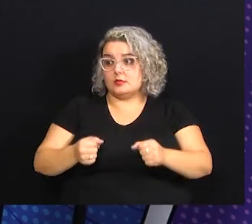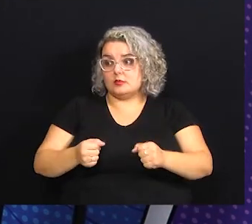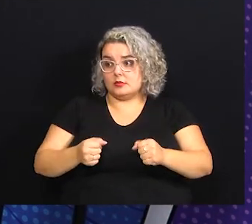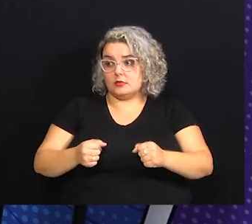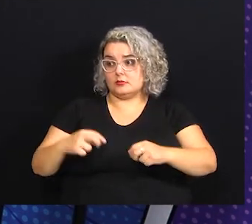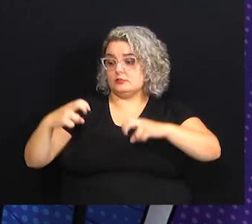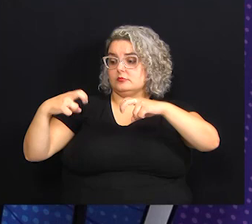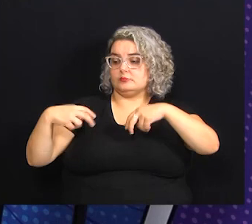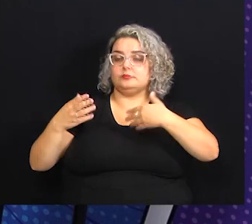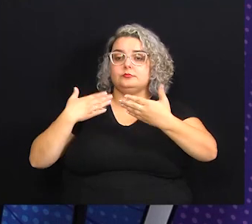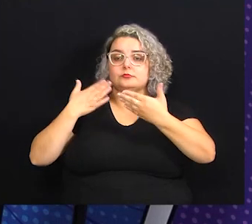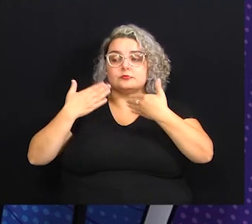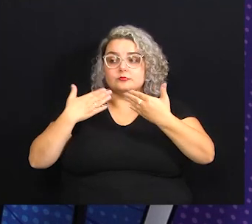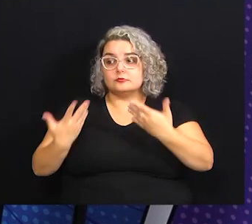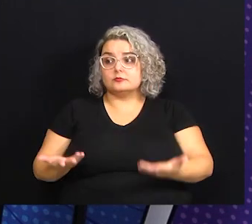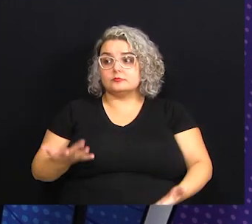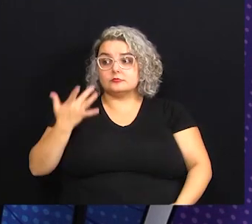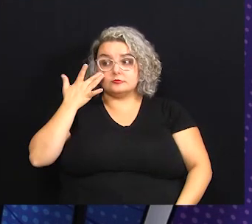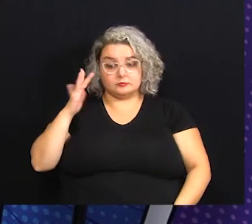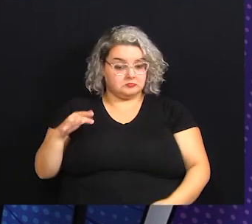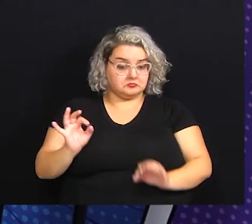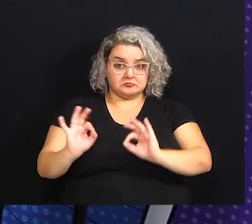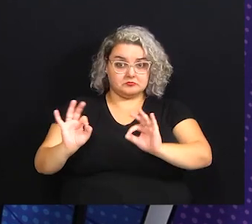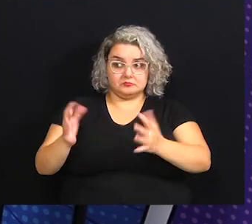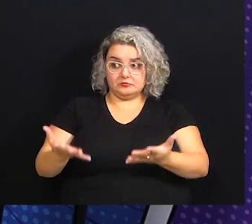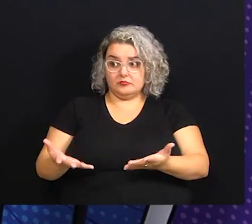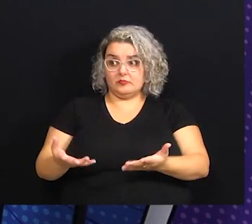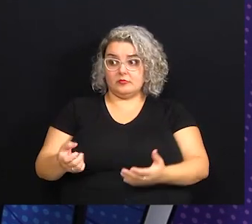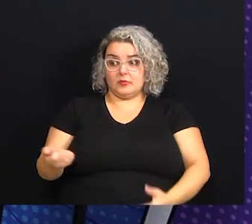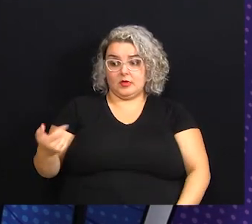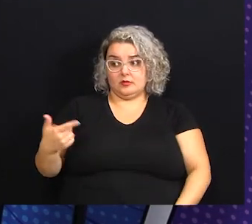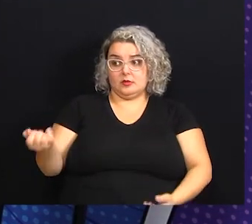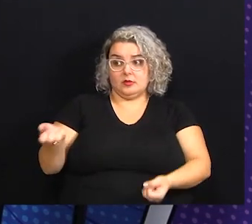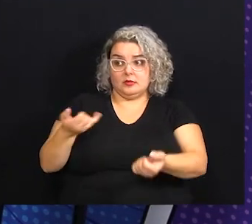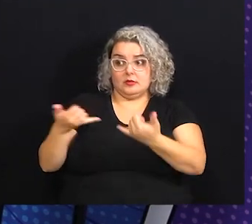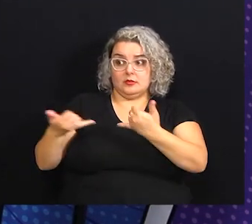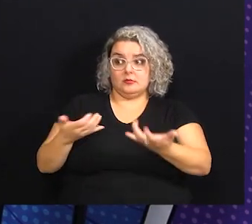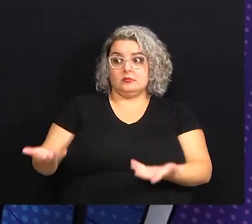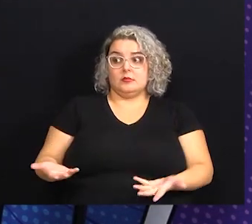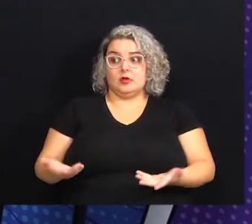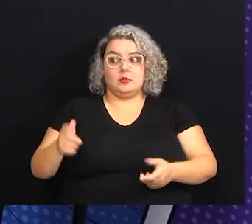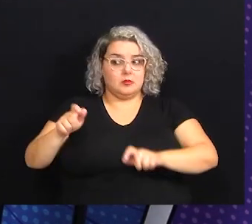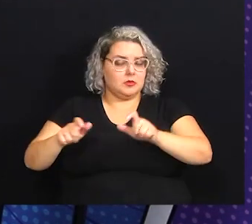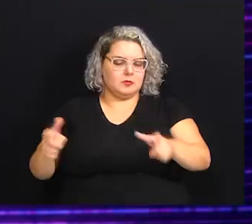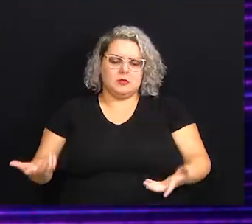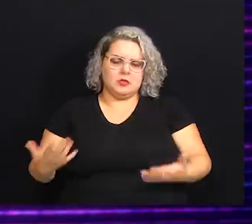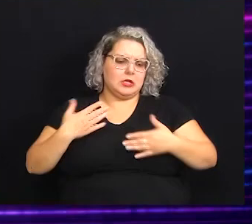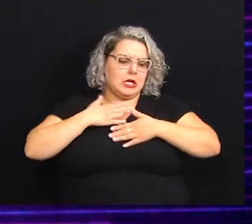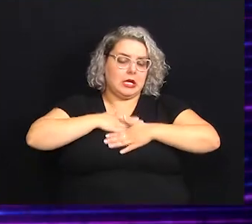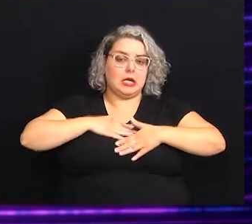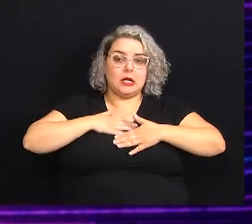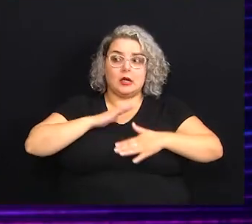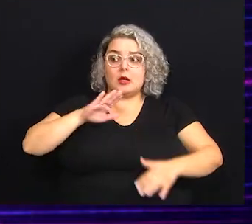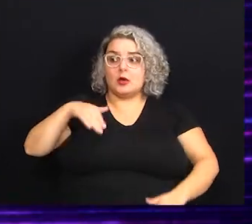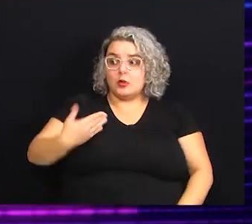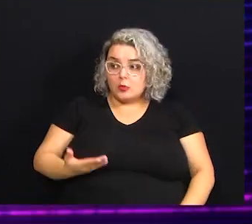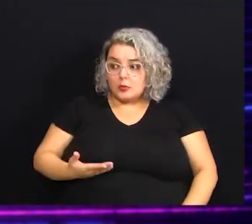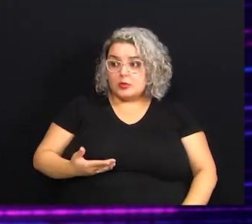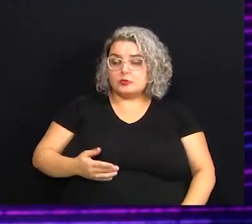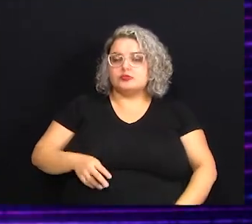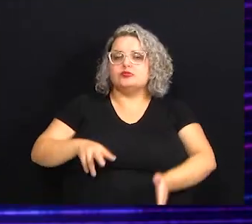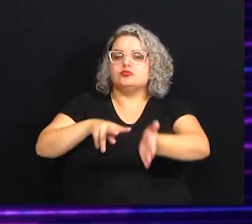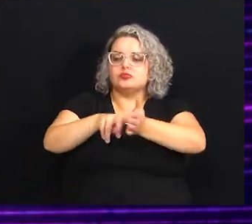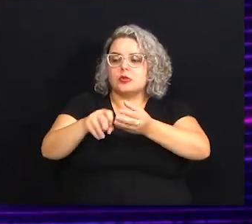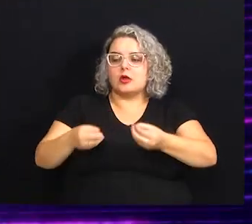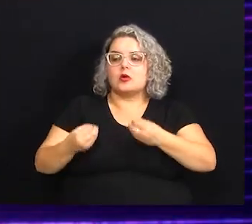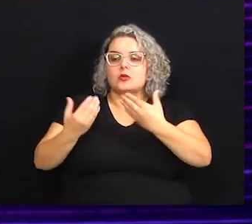sentado na frente de uma pessoa conversando com ela, e você não sabe nada nem dela além do que ela está te dizendo, ela pode ser uma pessoa perfeitamente agradável. Mas quando você atribui a ela